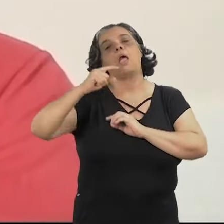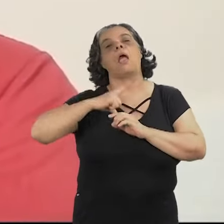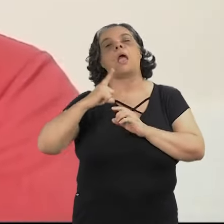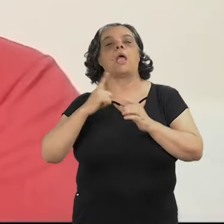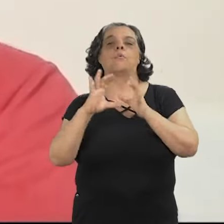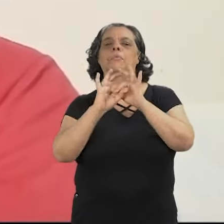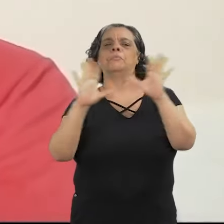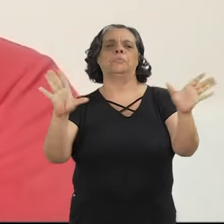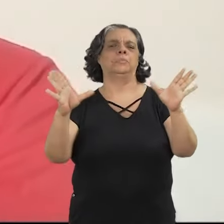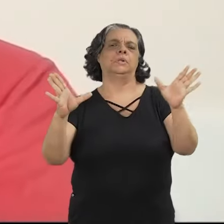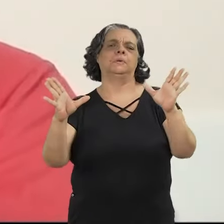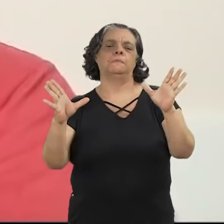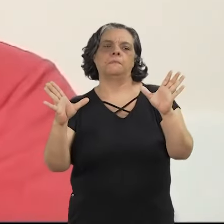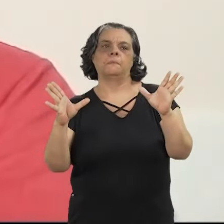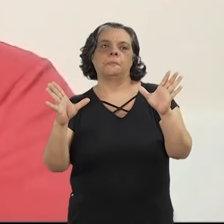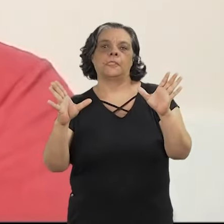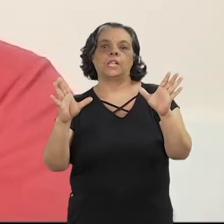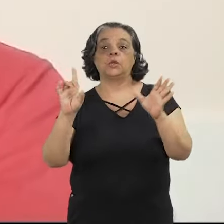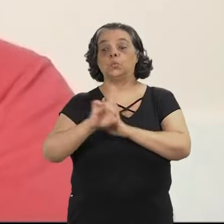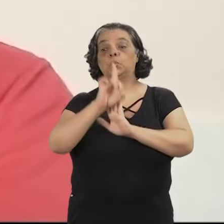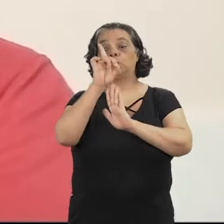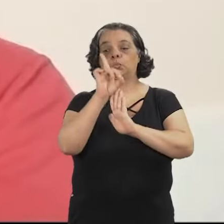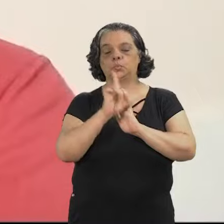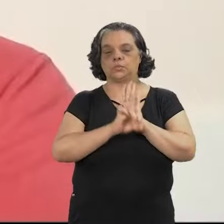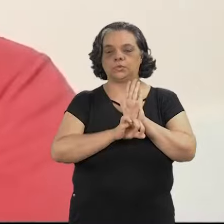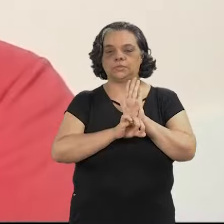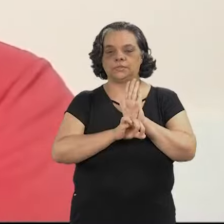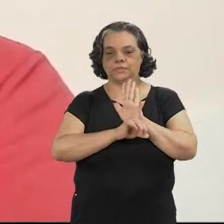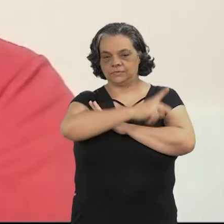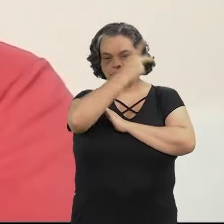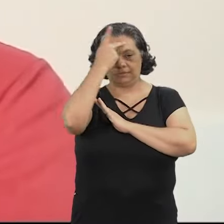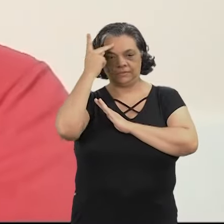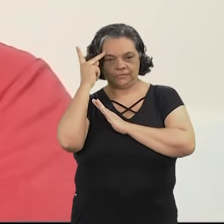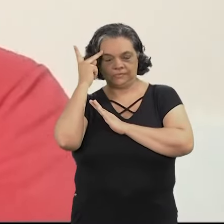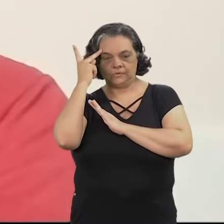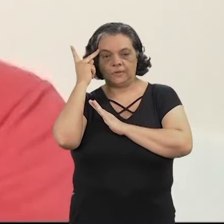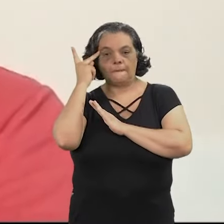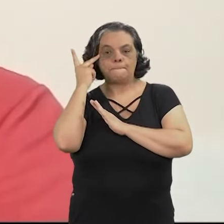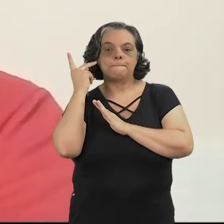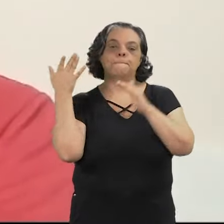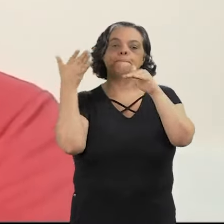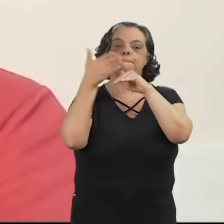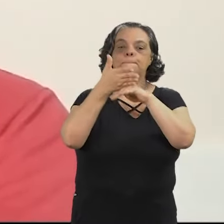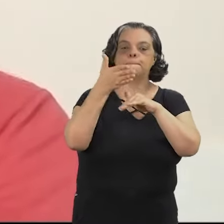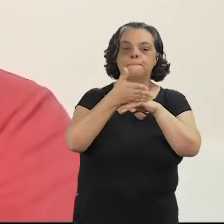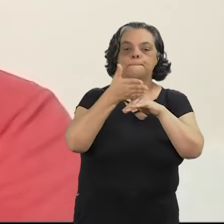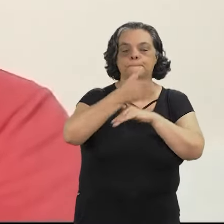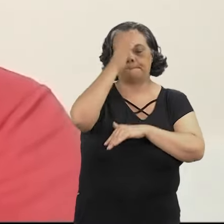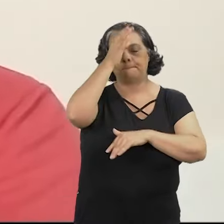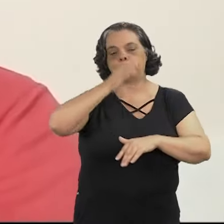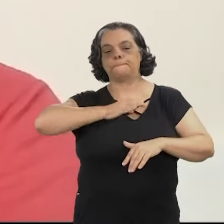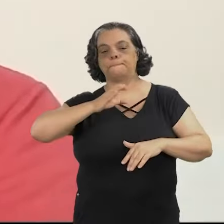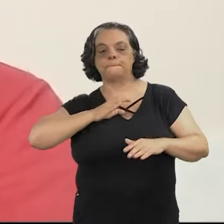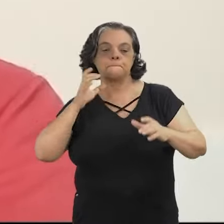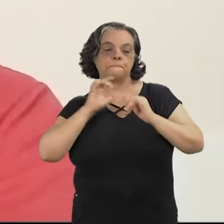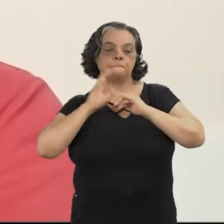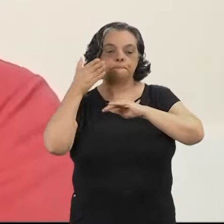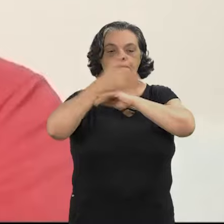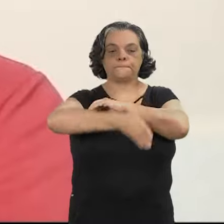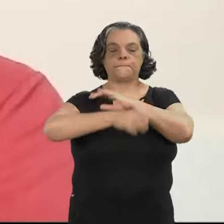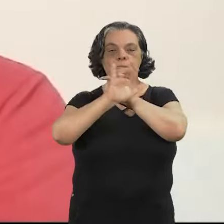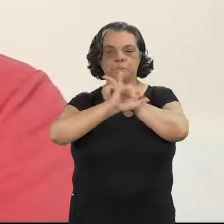conceção pública de que é um direito do cidadão ter acesso à comunicação e ter acesso